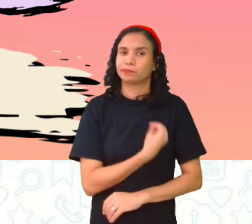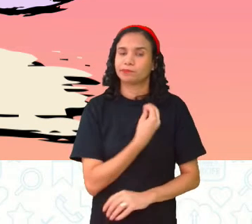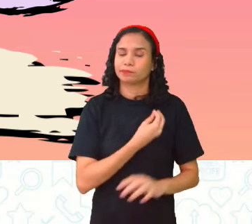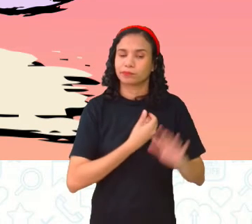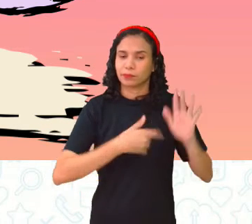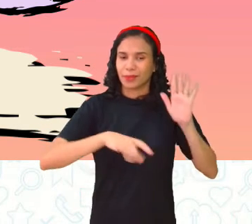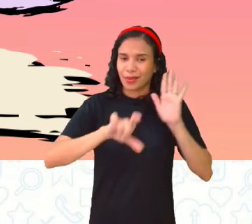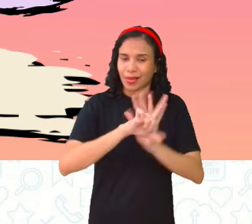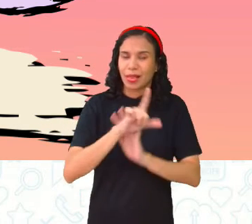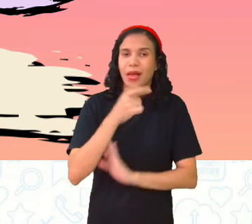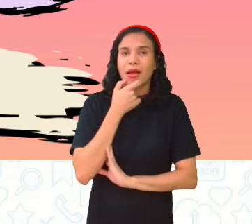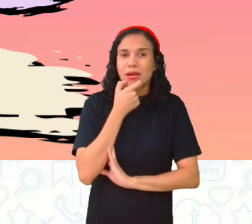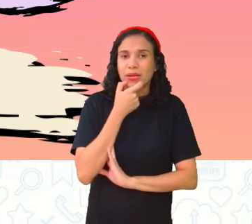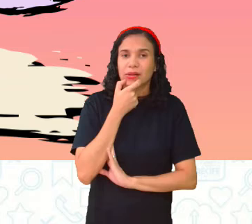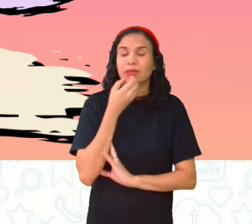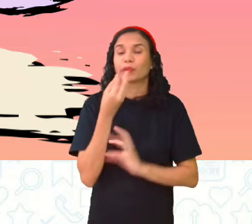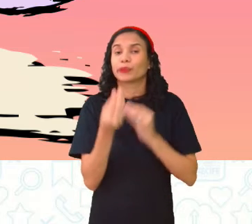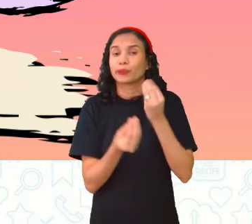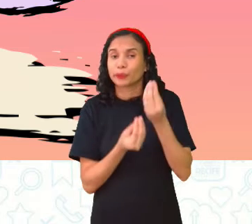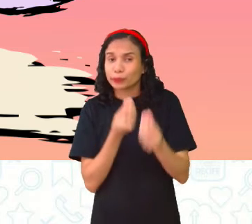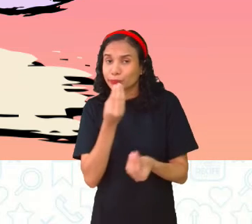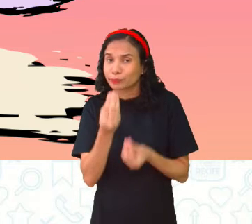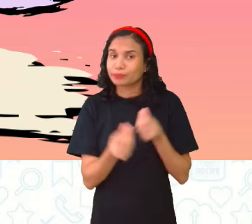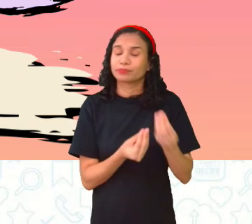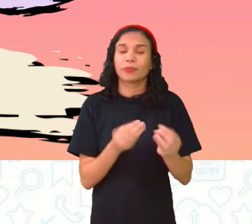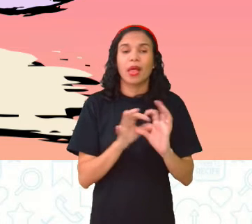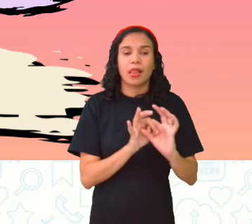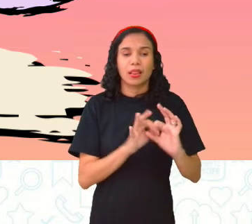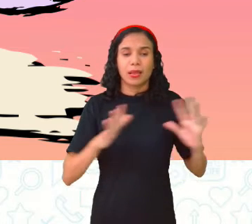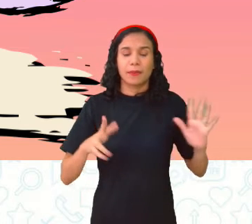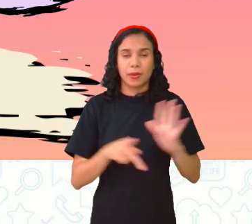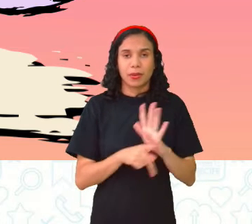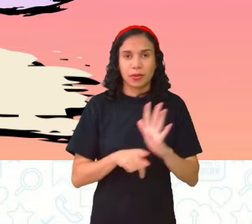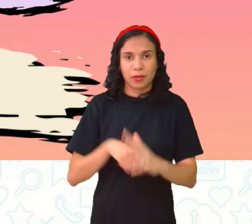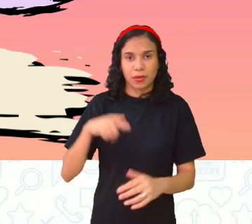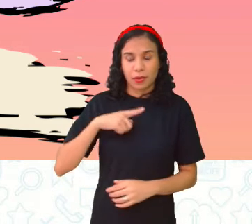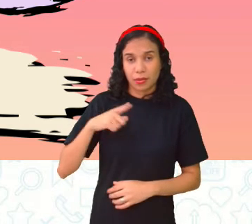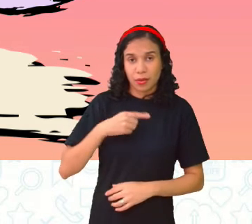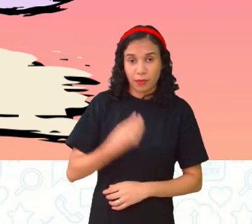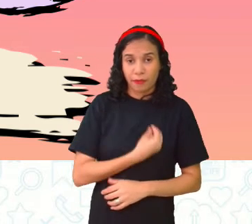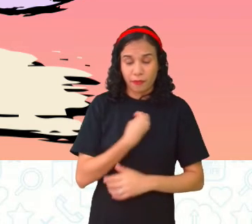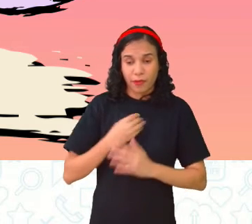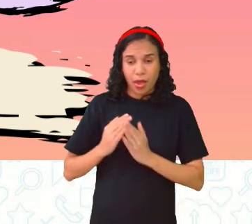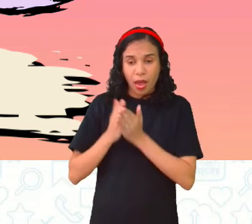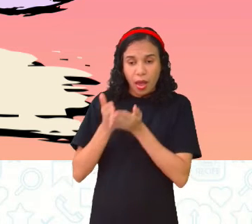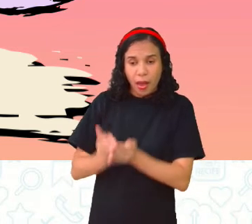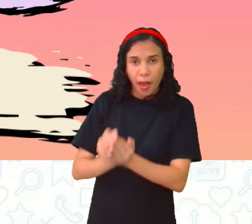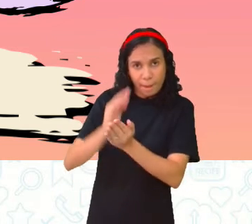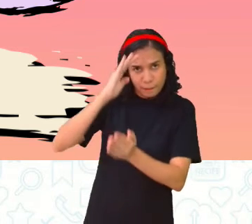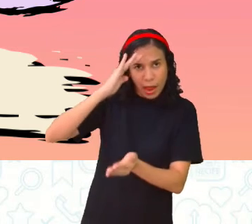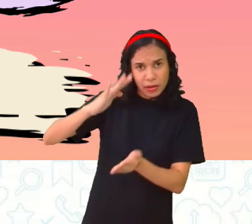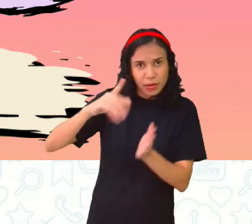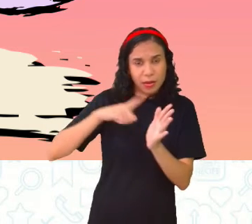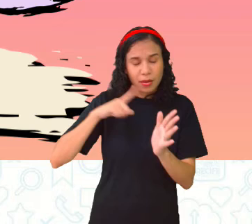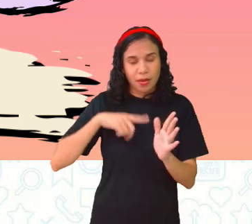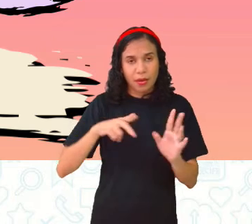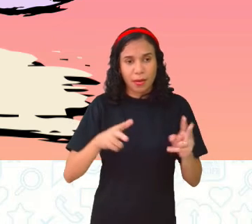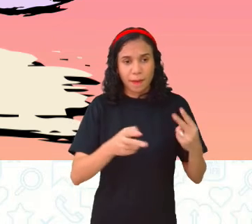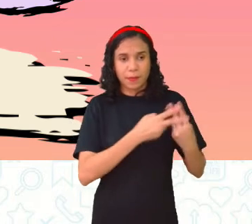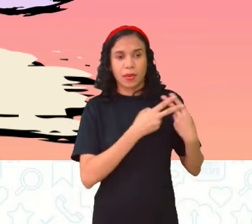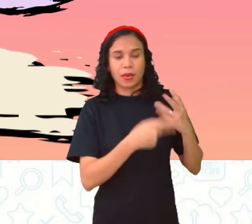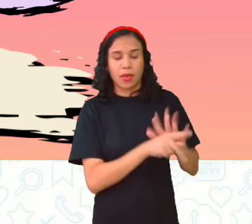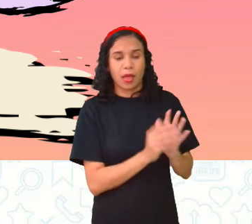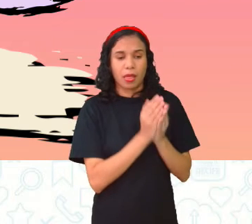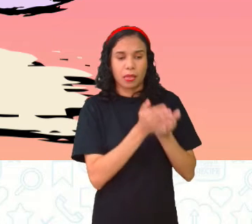A Inglaterra fez o quê? A Inglaterra permitia à Marinha Britânica aprisionar navios que